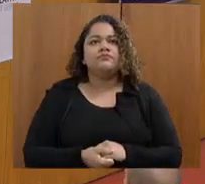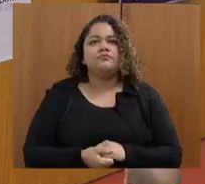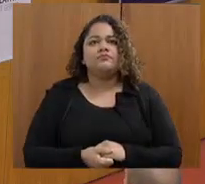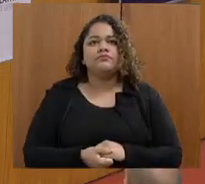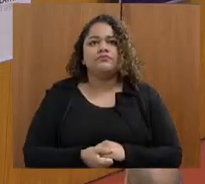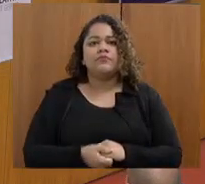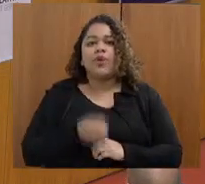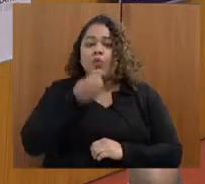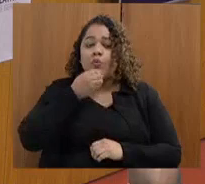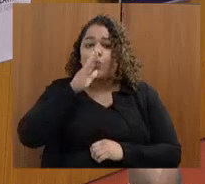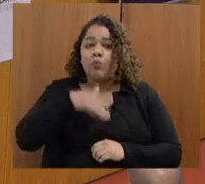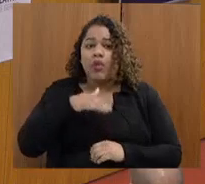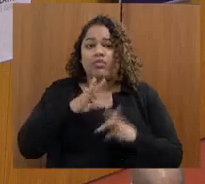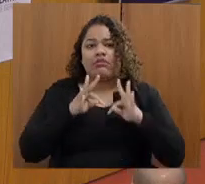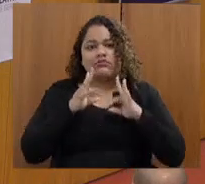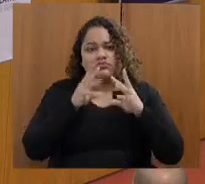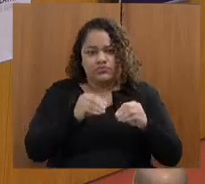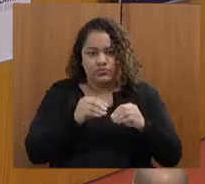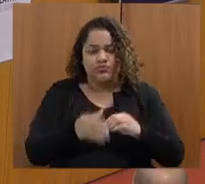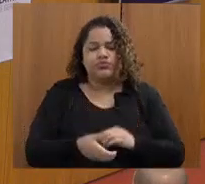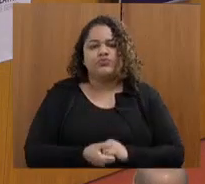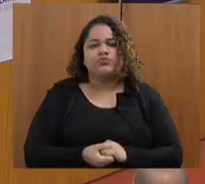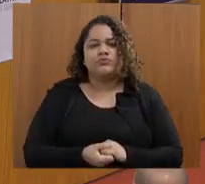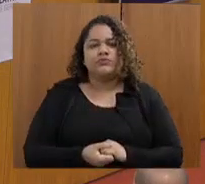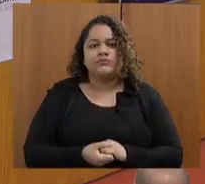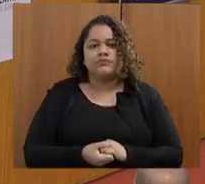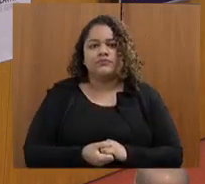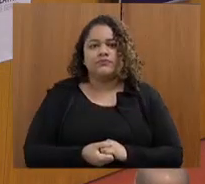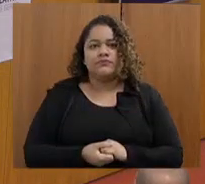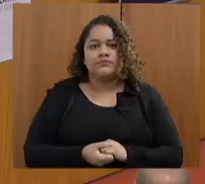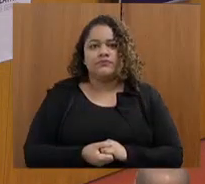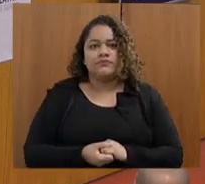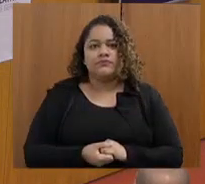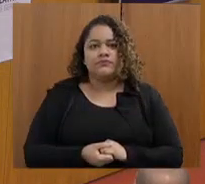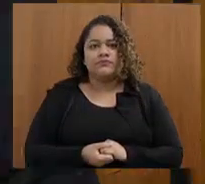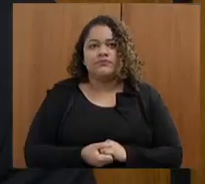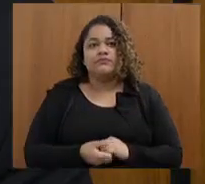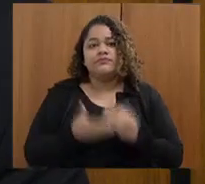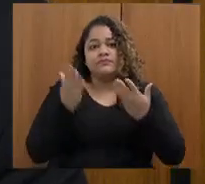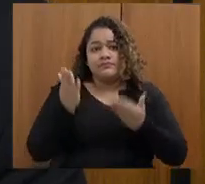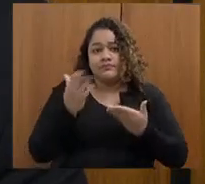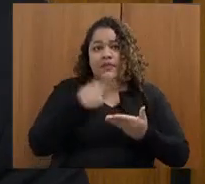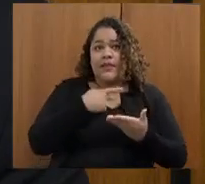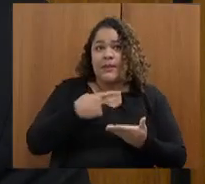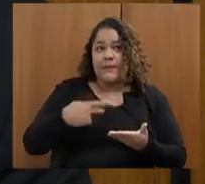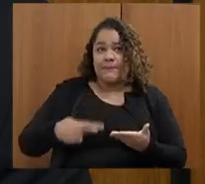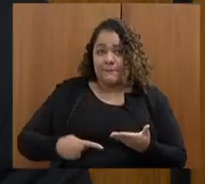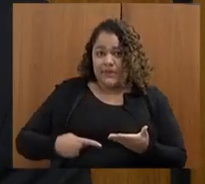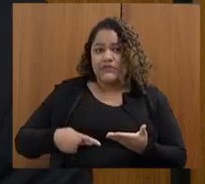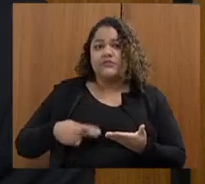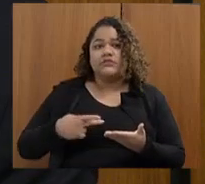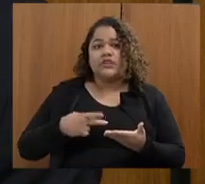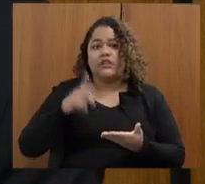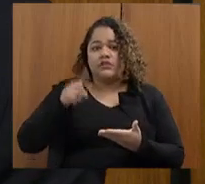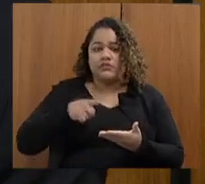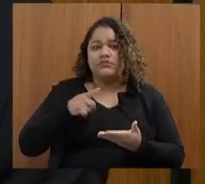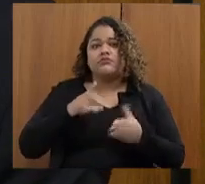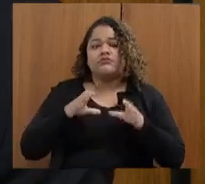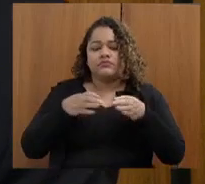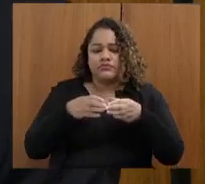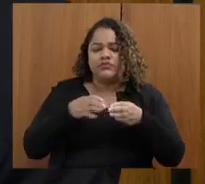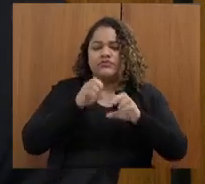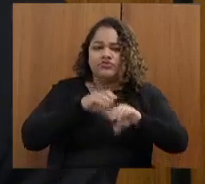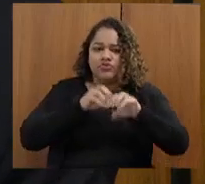a todos eu quero aqui através da presença da nossa comissão de educação deputada Beatriz